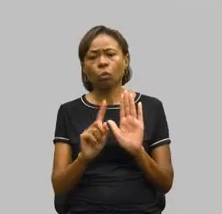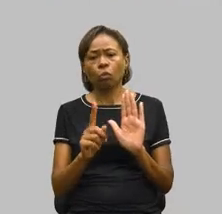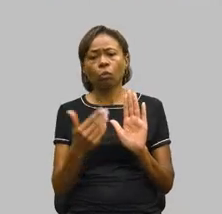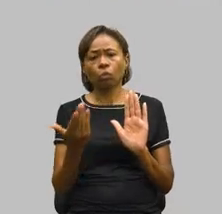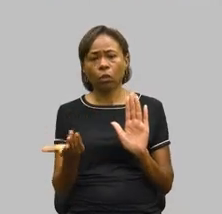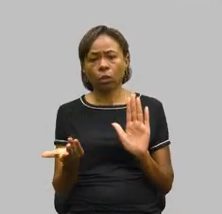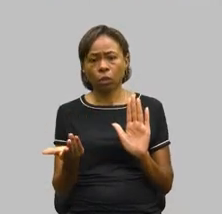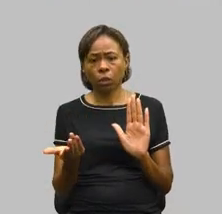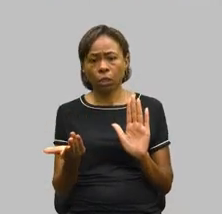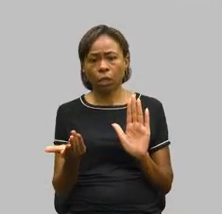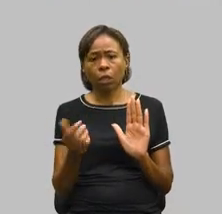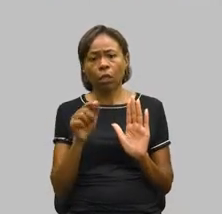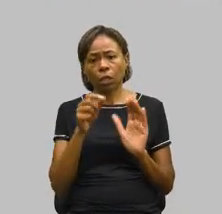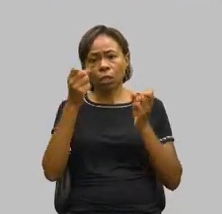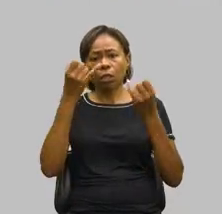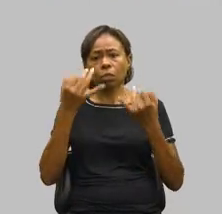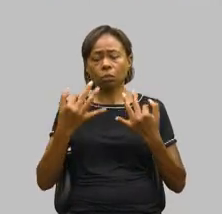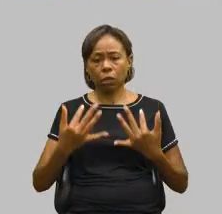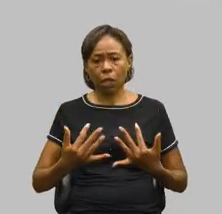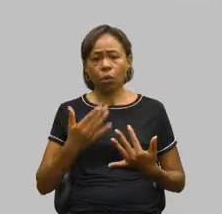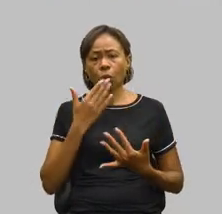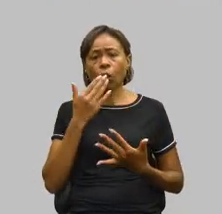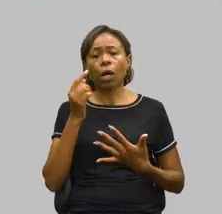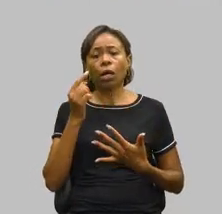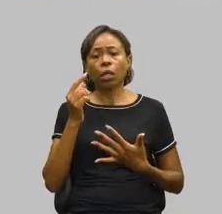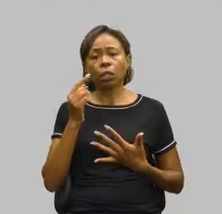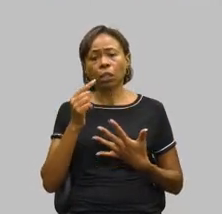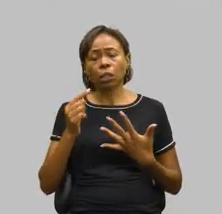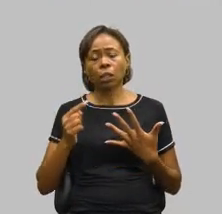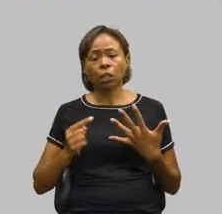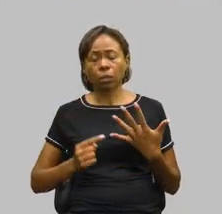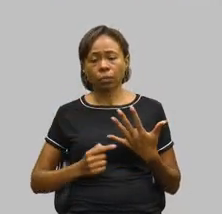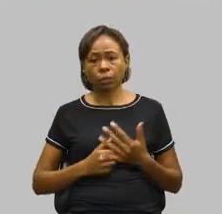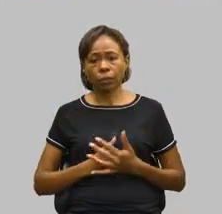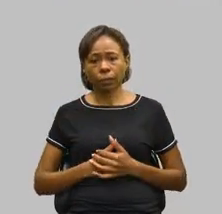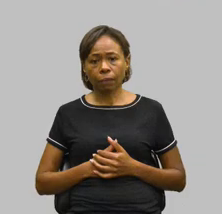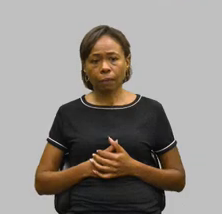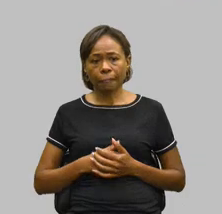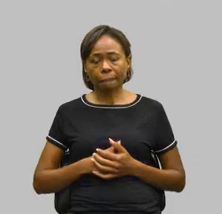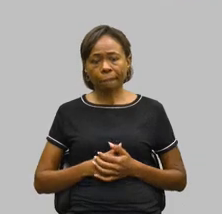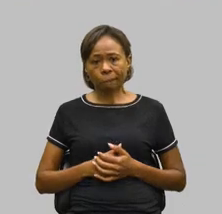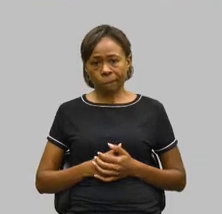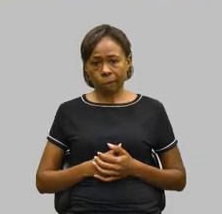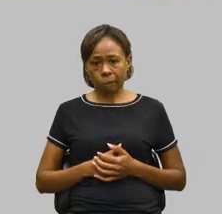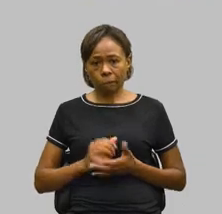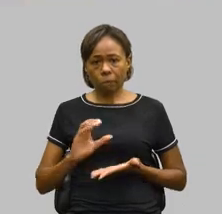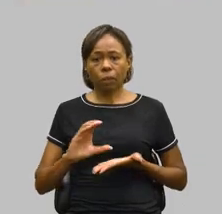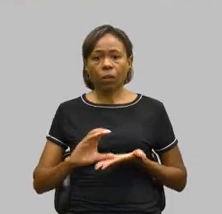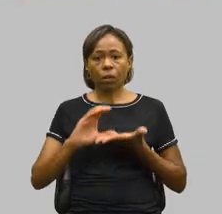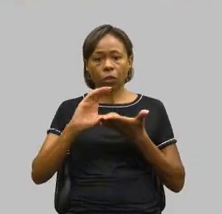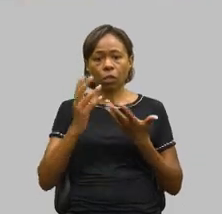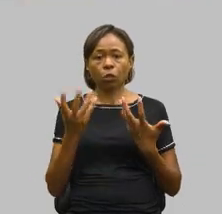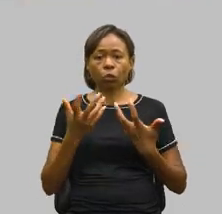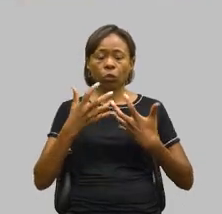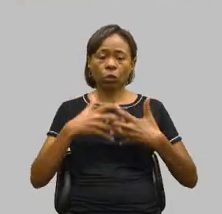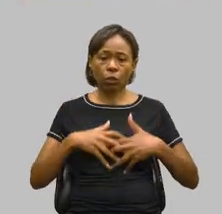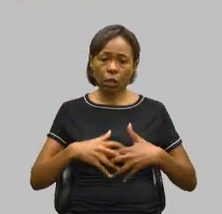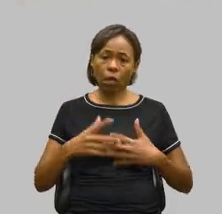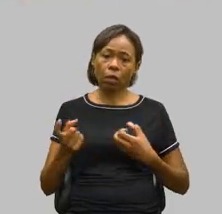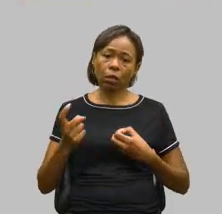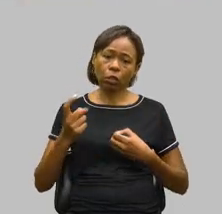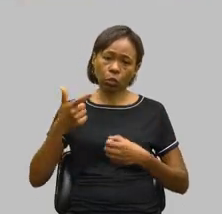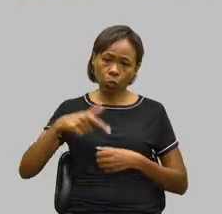queria que pudesse falar pra gente quais são né Eh para que o conselho possa também voltar a funcionar porque é extremamente